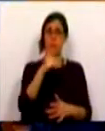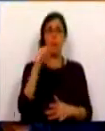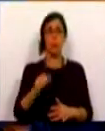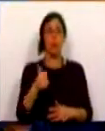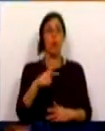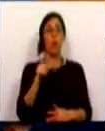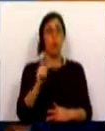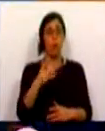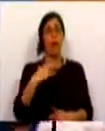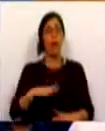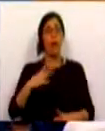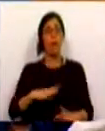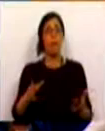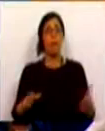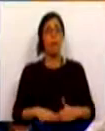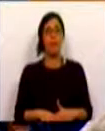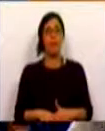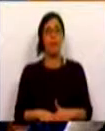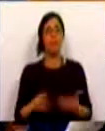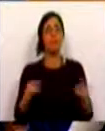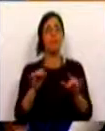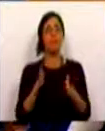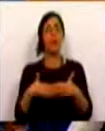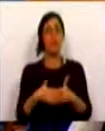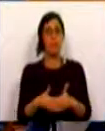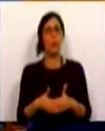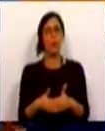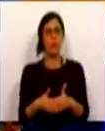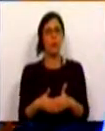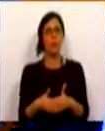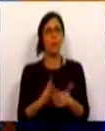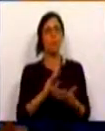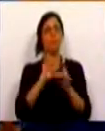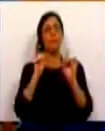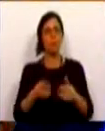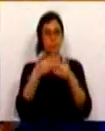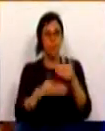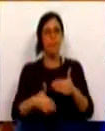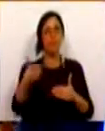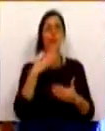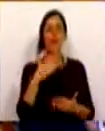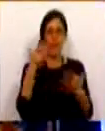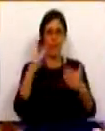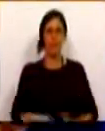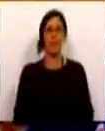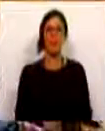Bloco de Esquerda pretende que neste processo seja introduzido. Muito obrigado. Obrigado. Tem a